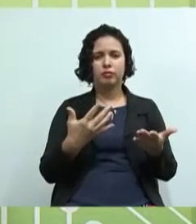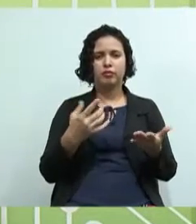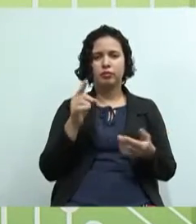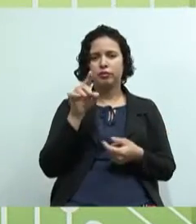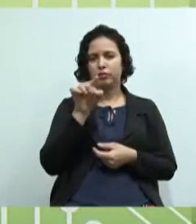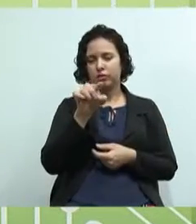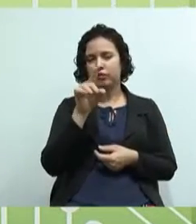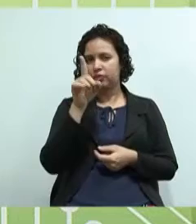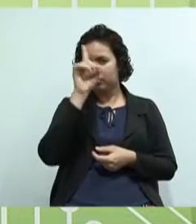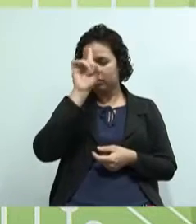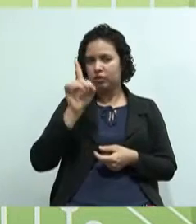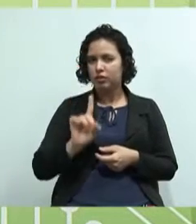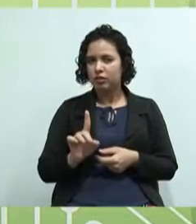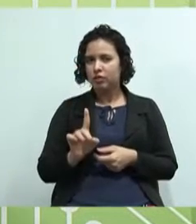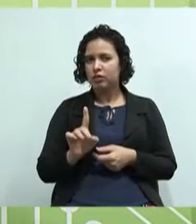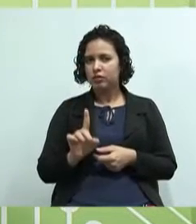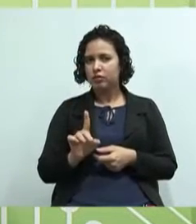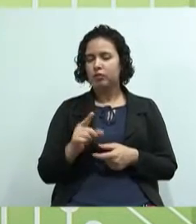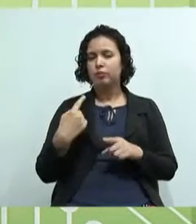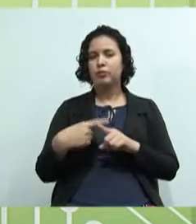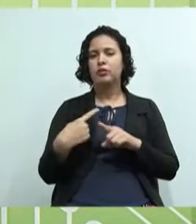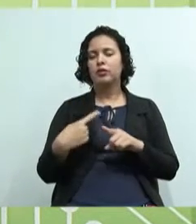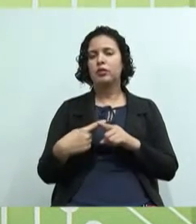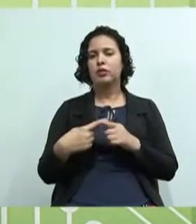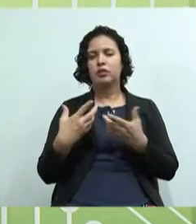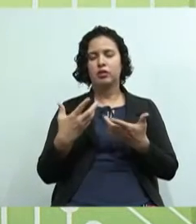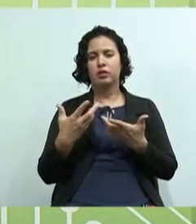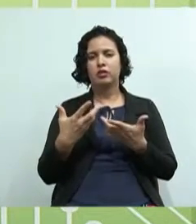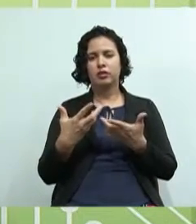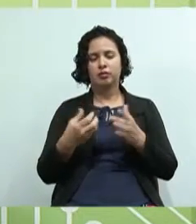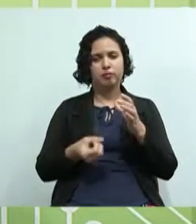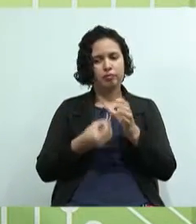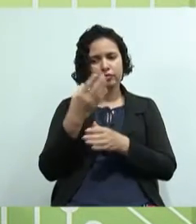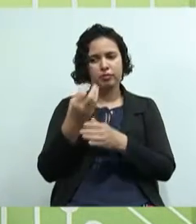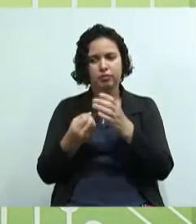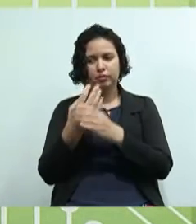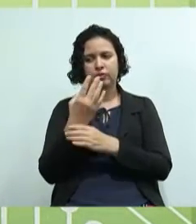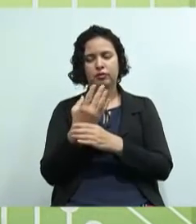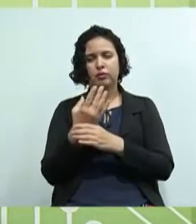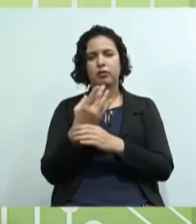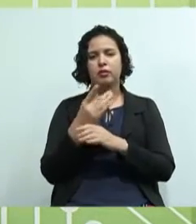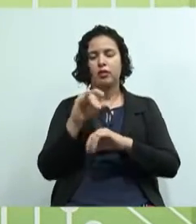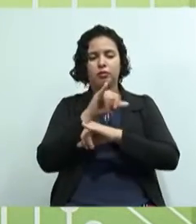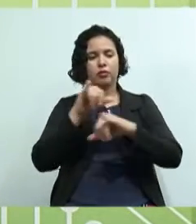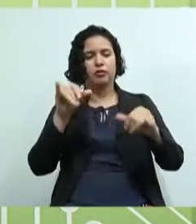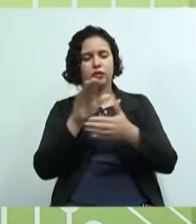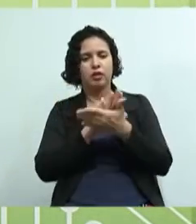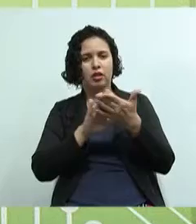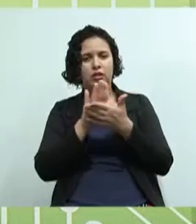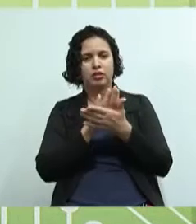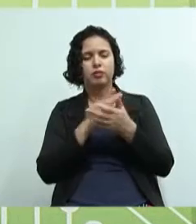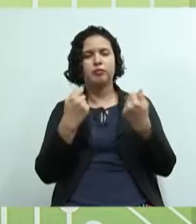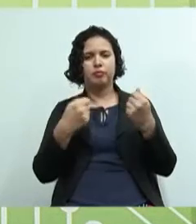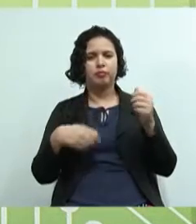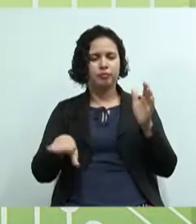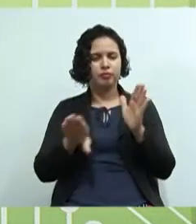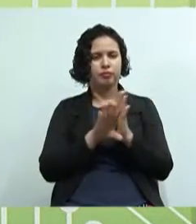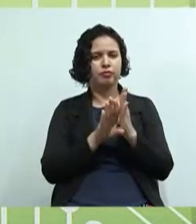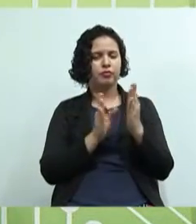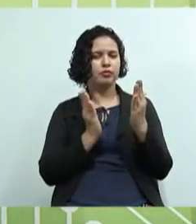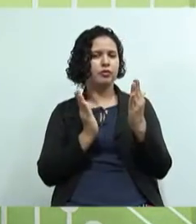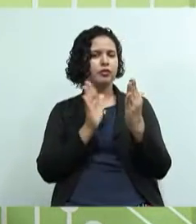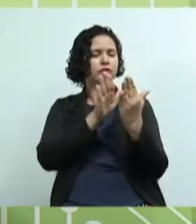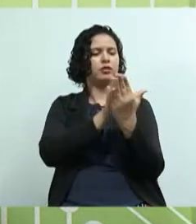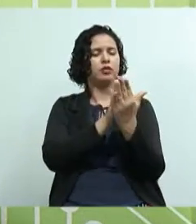querem trazer mais resultado, mas não disseram, olha, funcionário, nós temos um plano de abrir mais 10 lojas daqui a 2 anos. Para isso nós precisamos